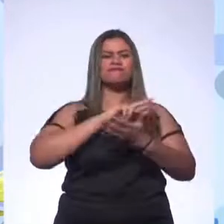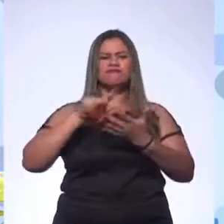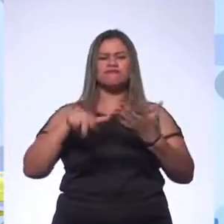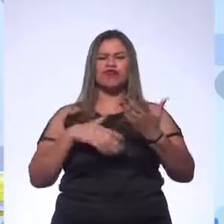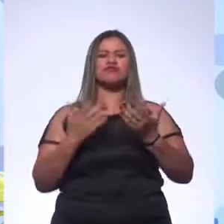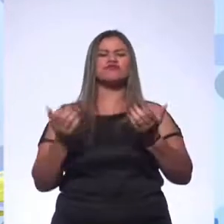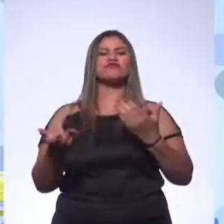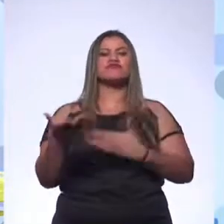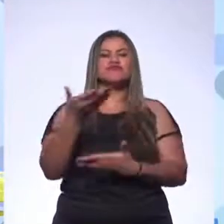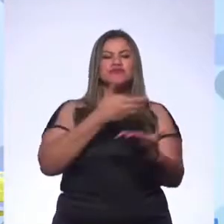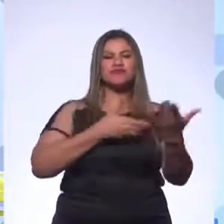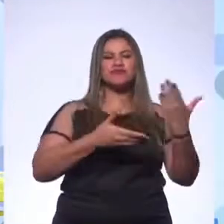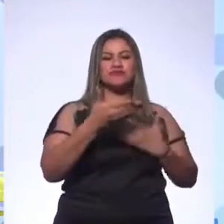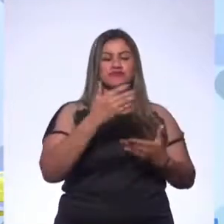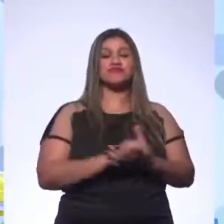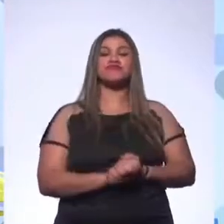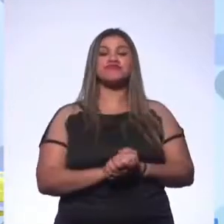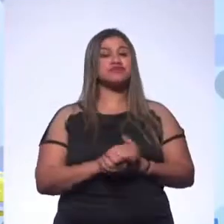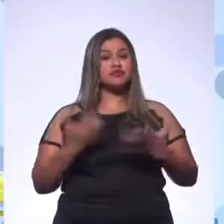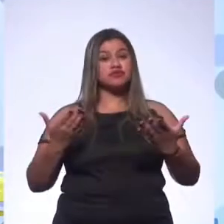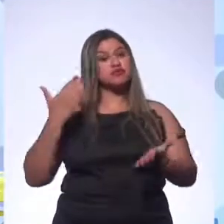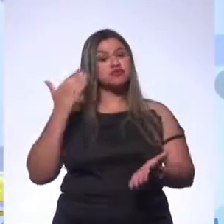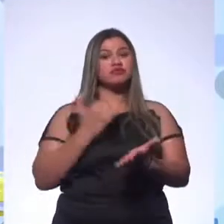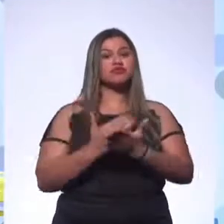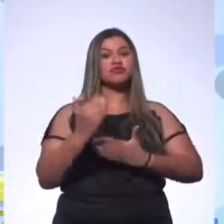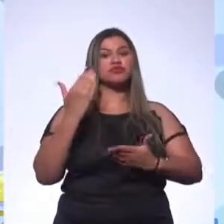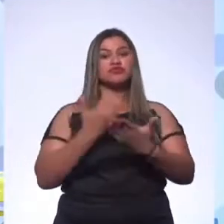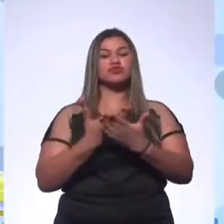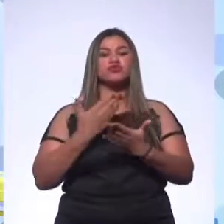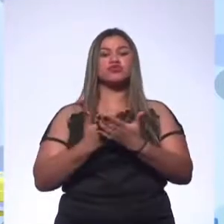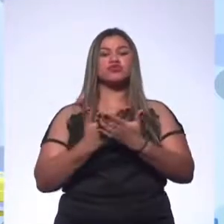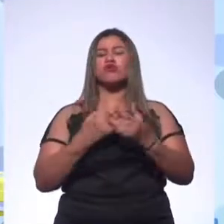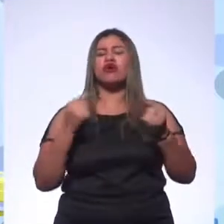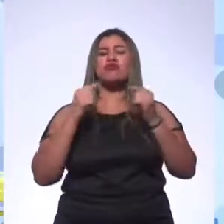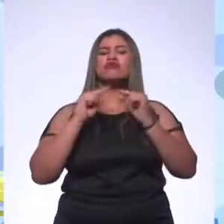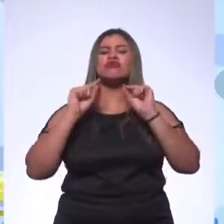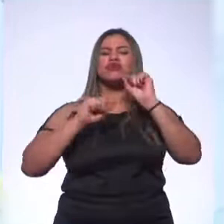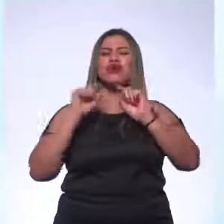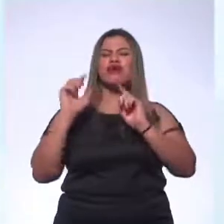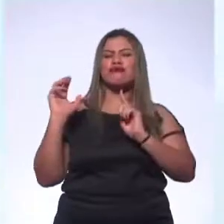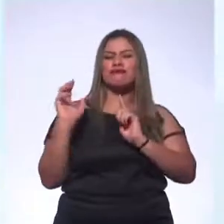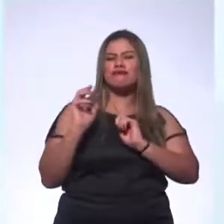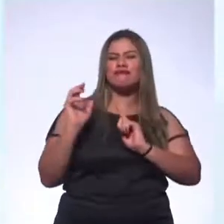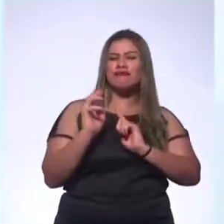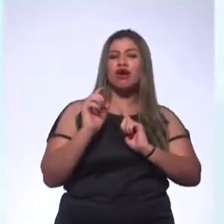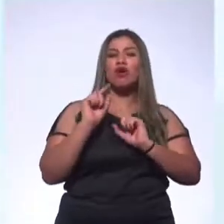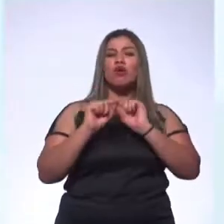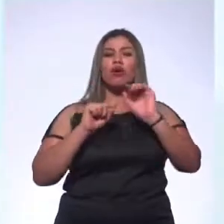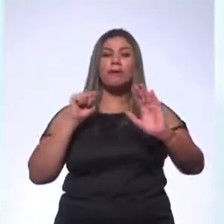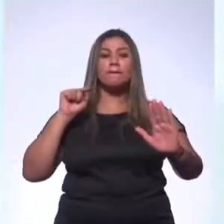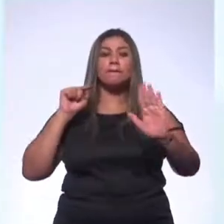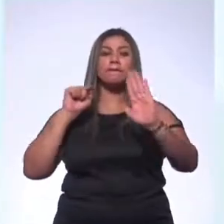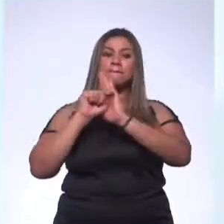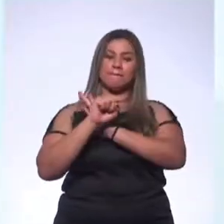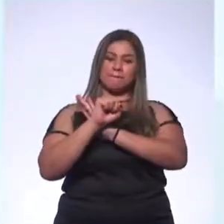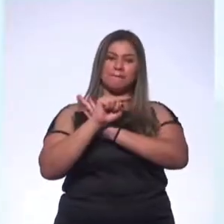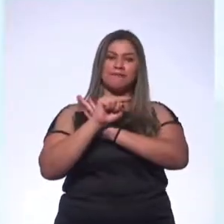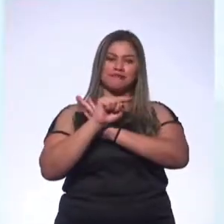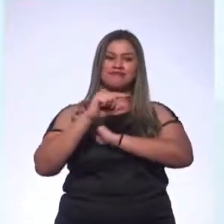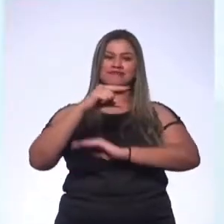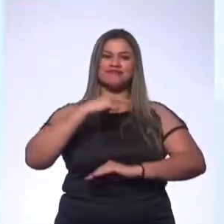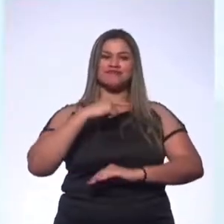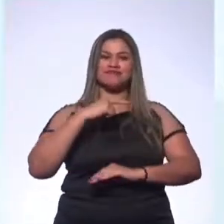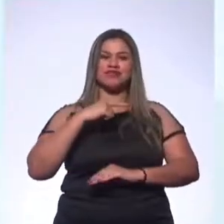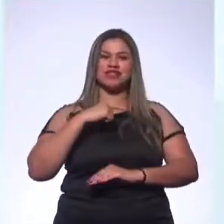vamos começar a aula de hoje com aquela provocação, aquele início que nos